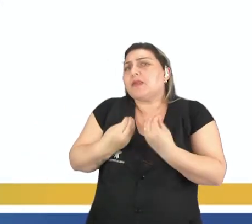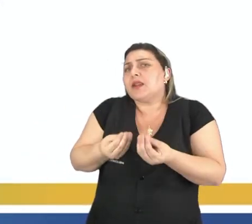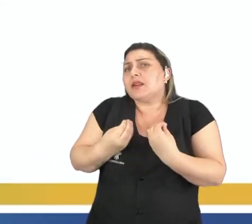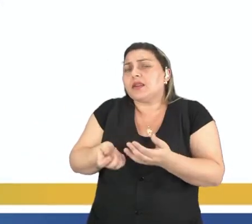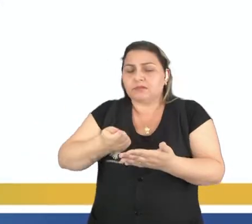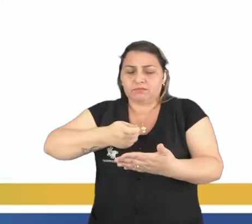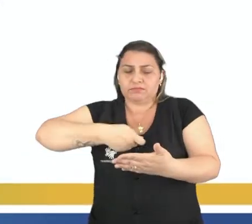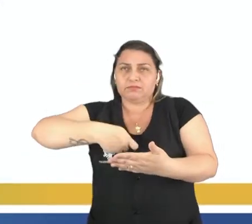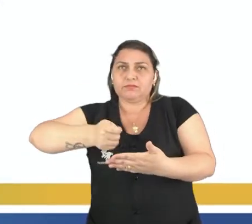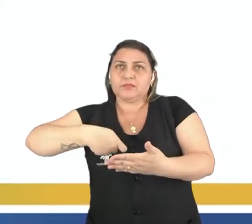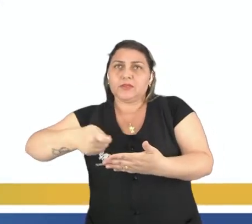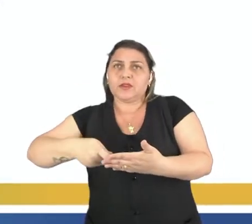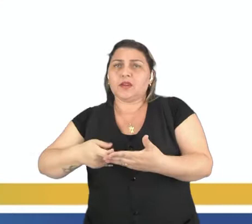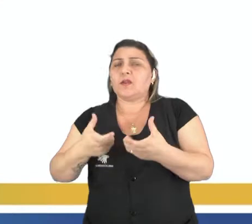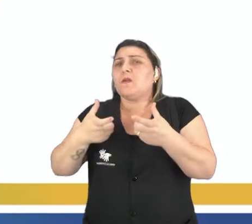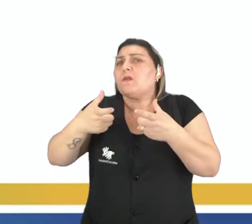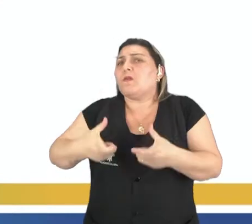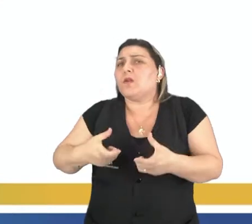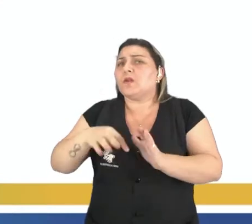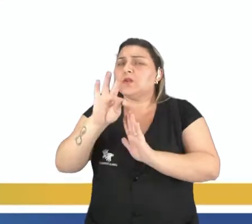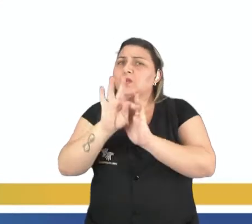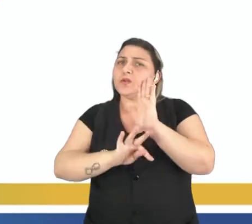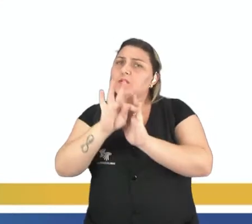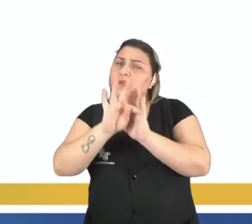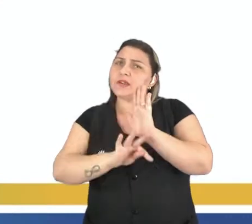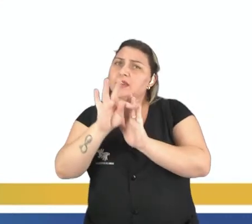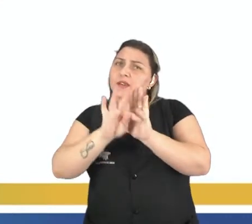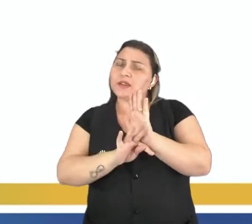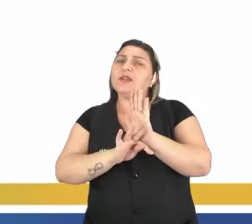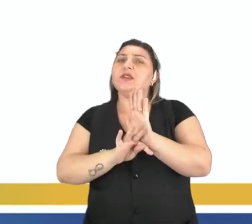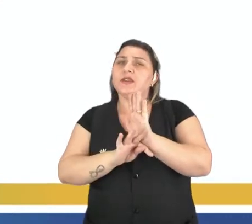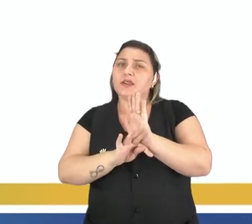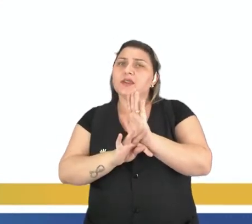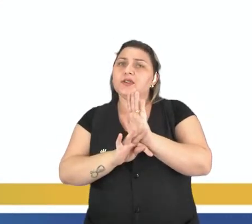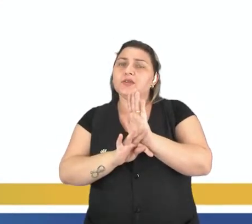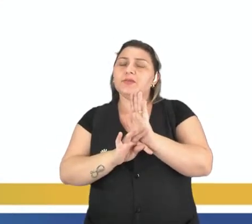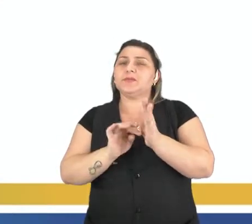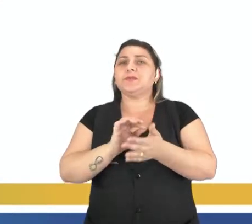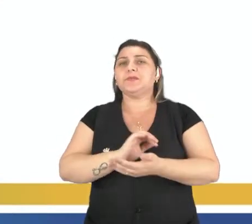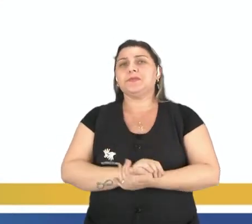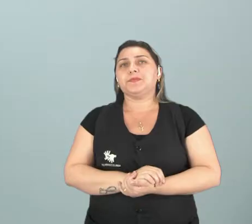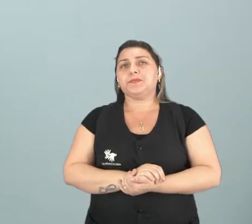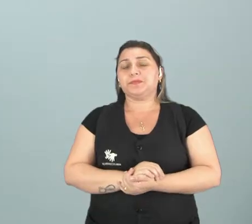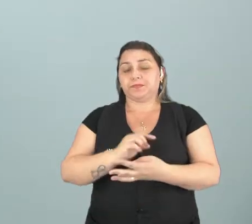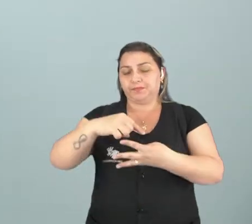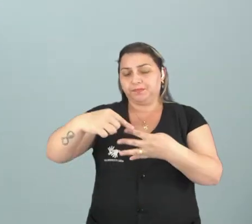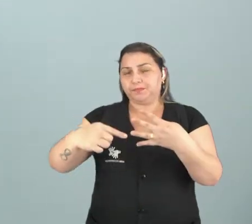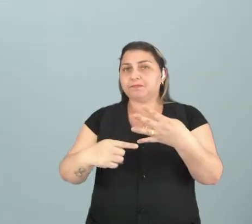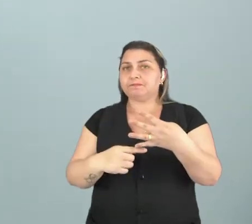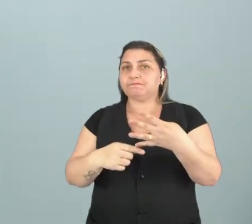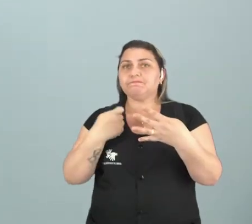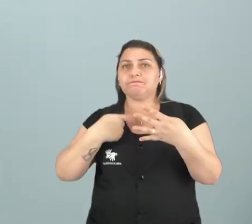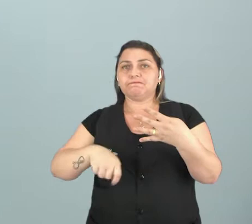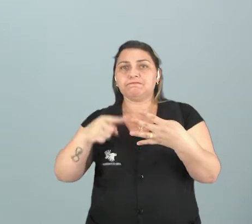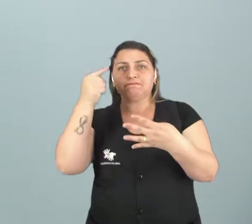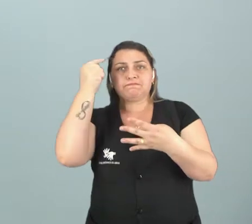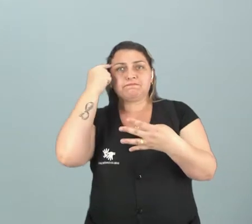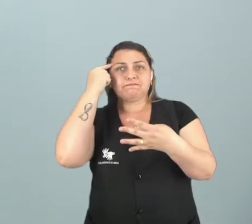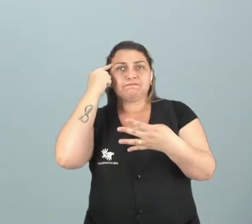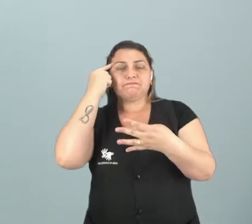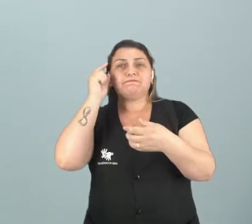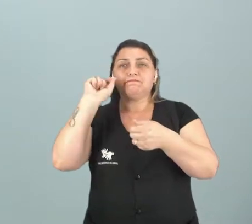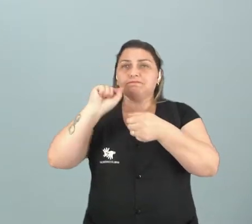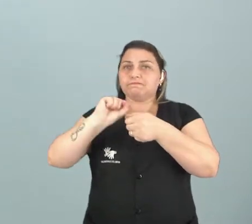vou escrever? Onde o texto irá circular? Vamos falar desses 4 pontos que precisam ser pensados para a